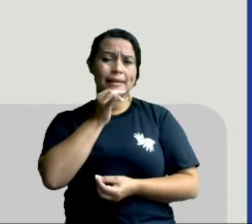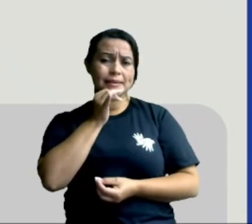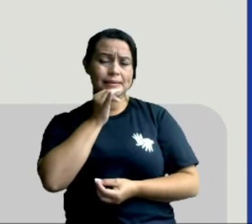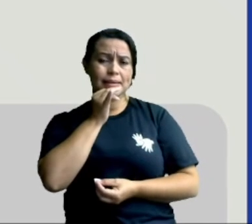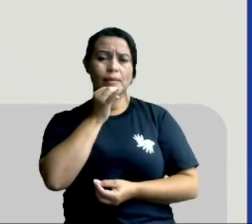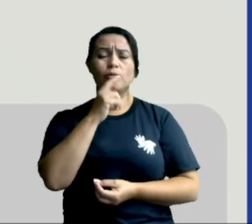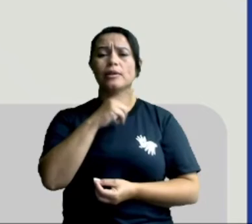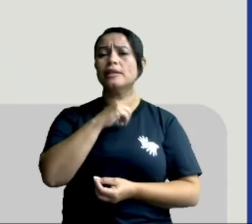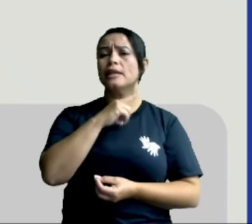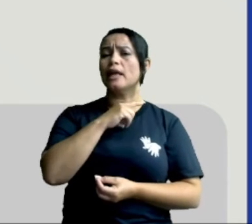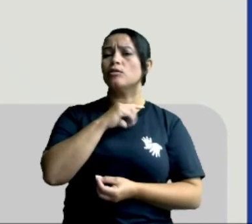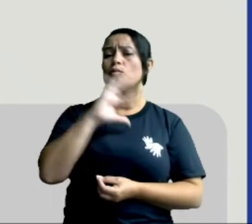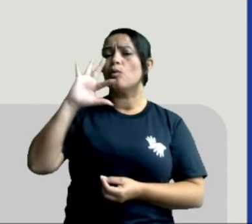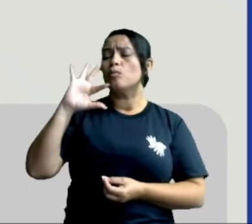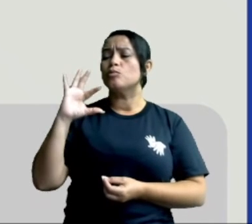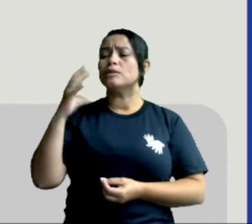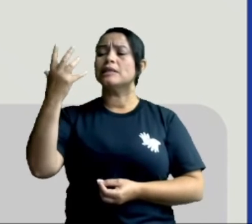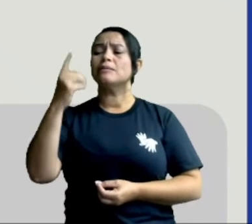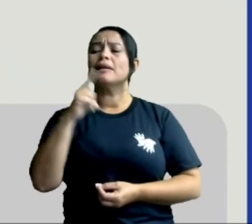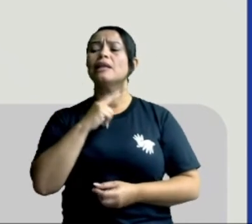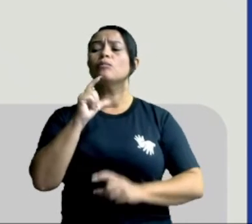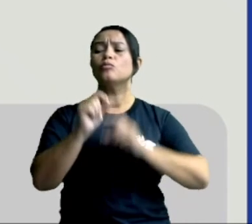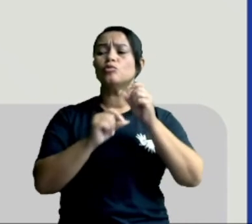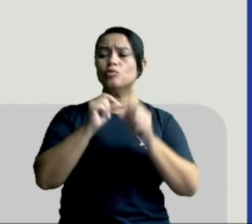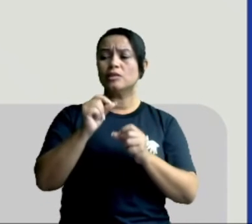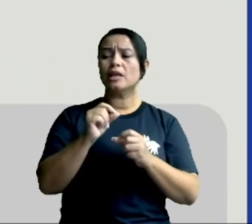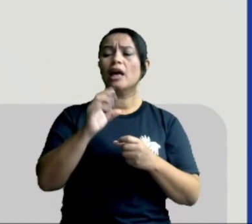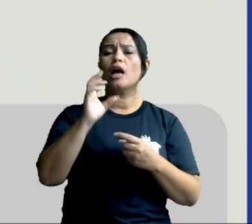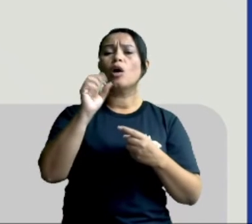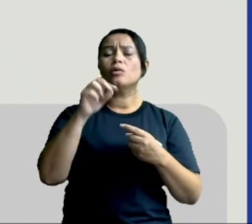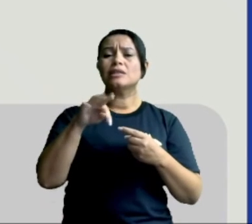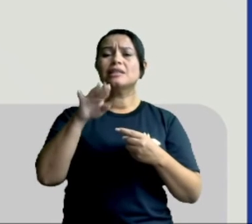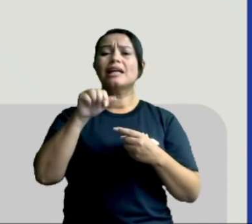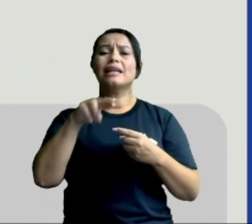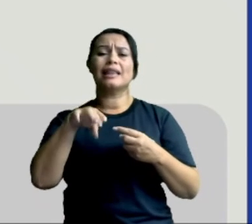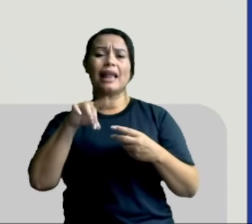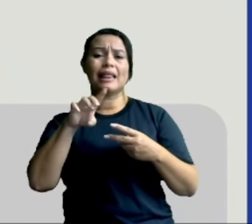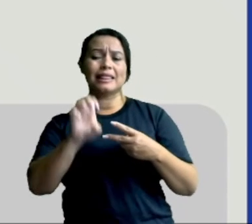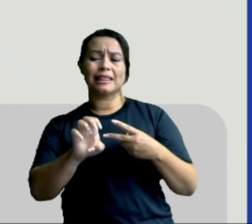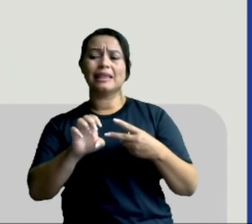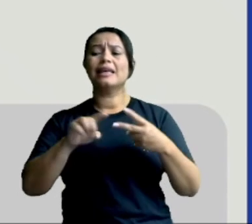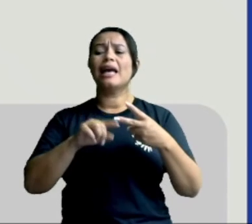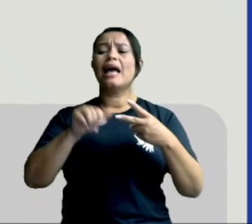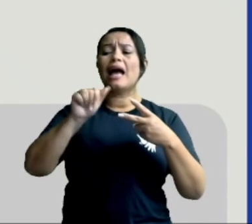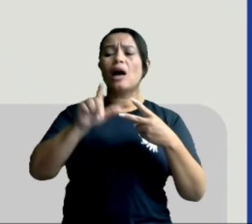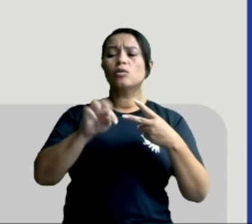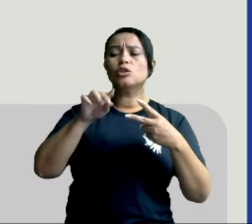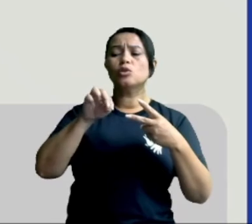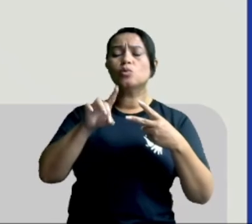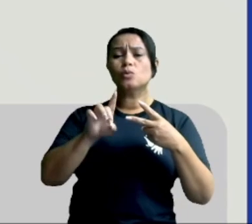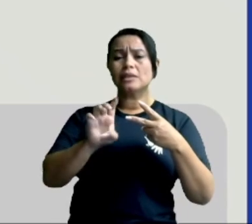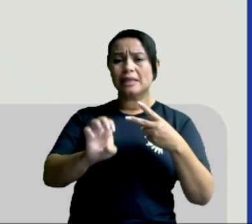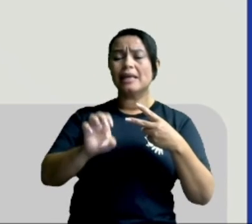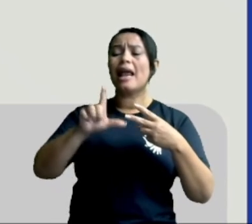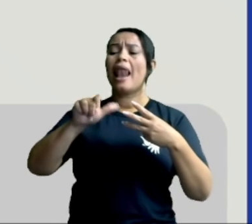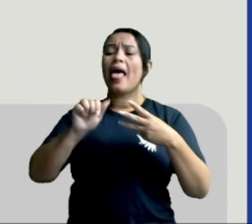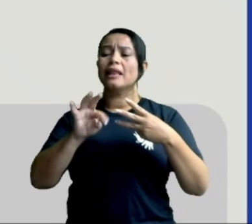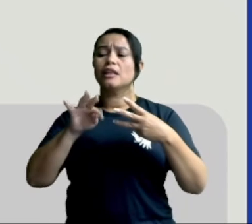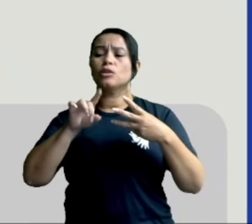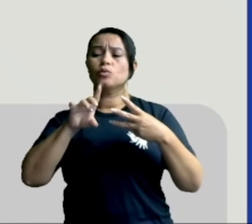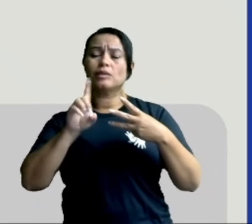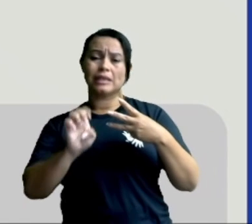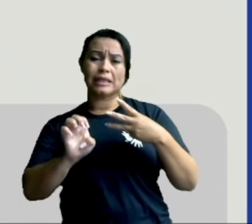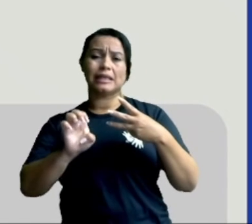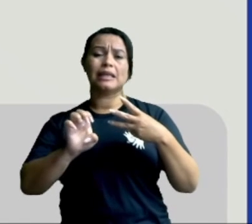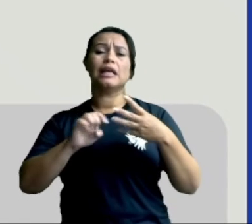exemplo dos fatores do clima nós temos continentalidade altitude latitude